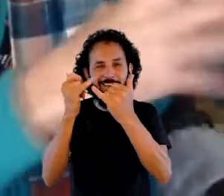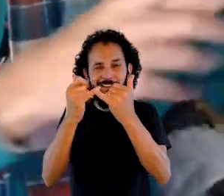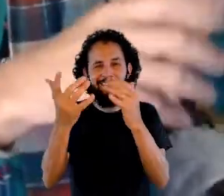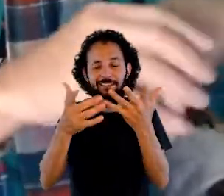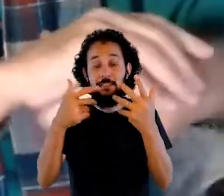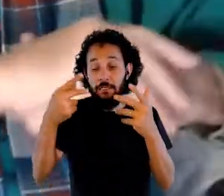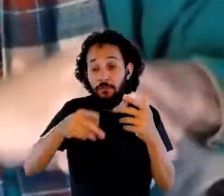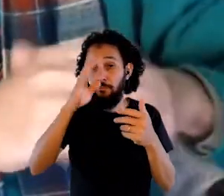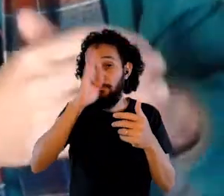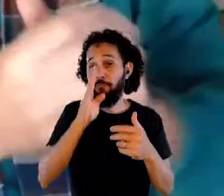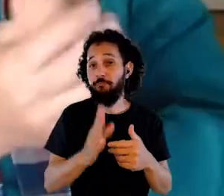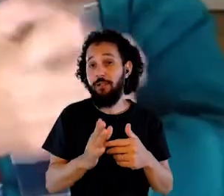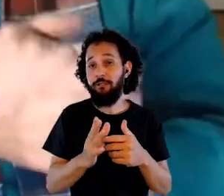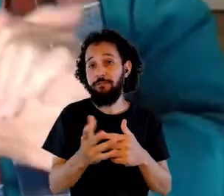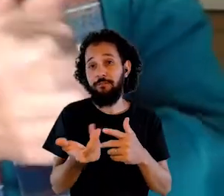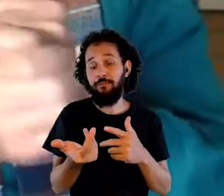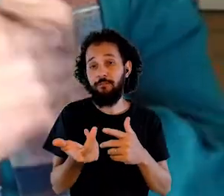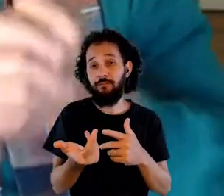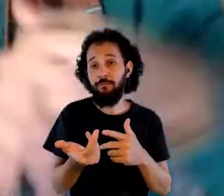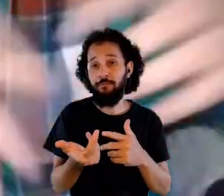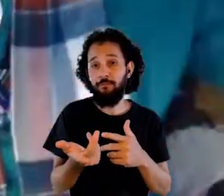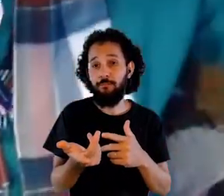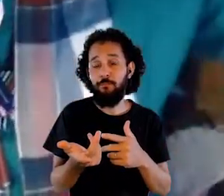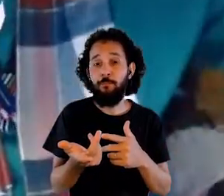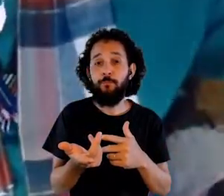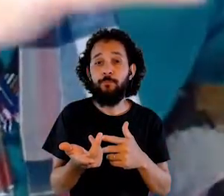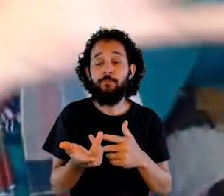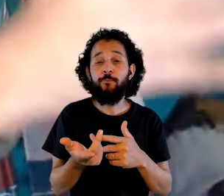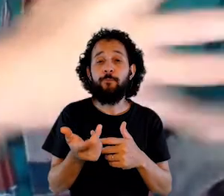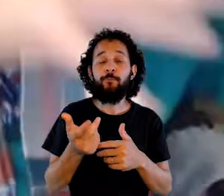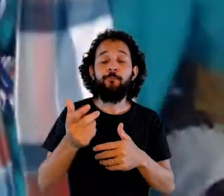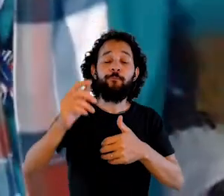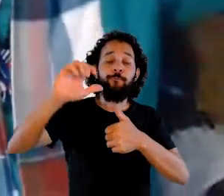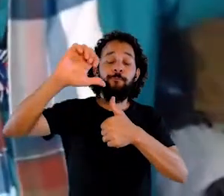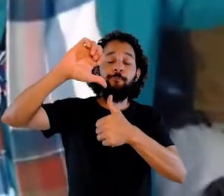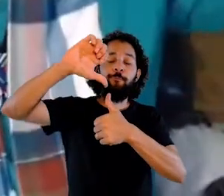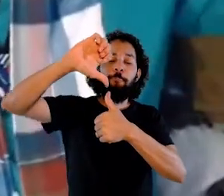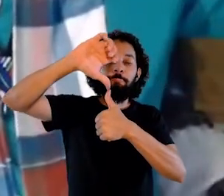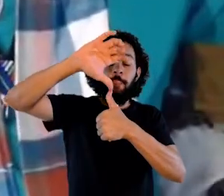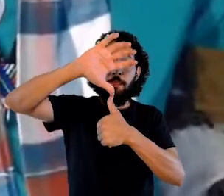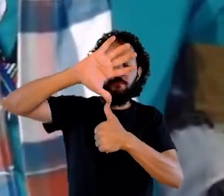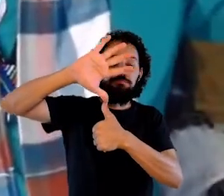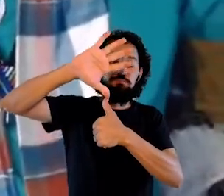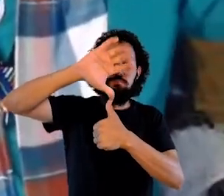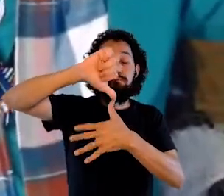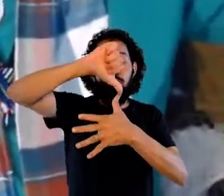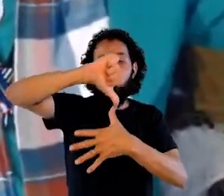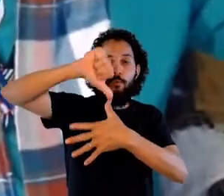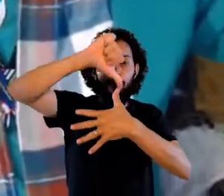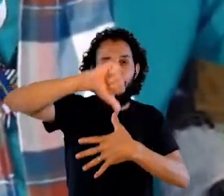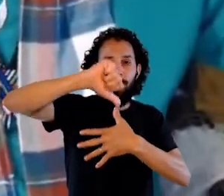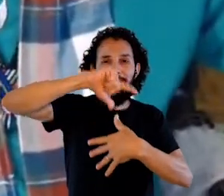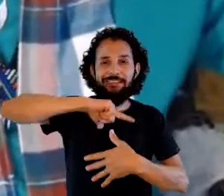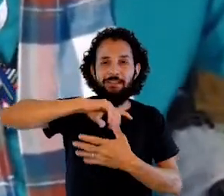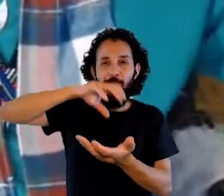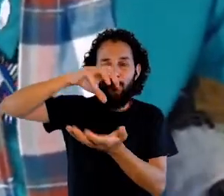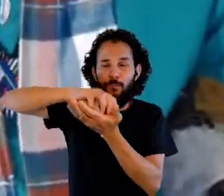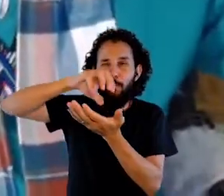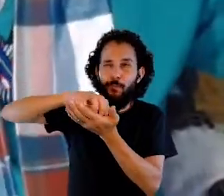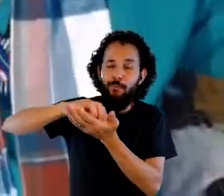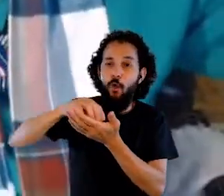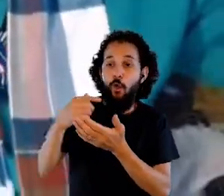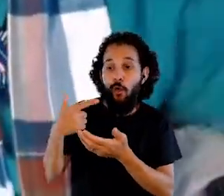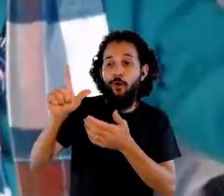América do Sul, veio mais o pessoal do Caribe, assim, né? Então, foi uma transição que eles foram fazendo milhares e milhares de